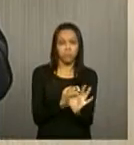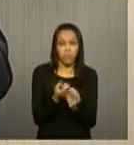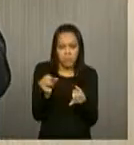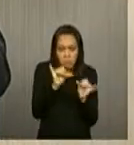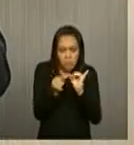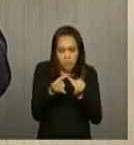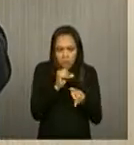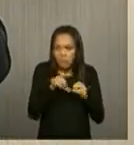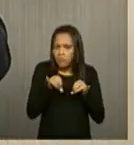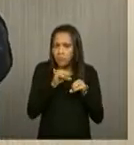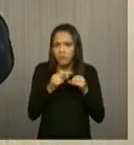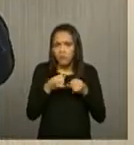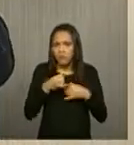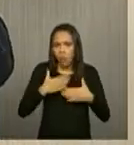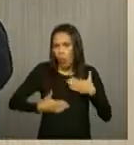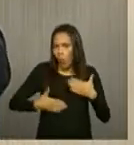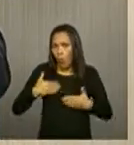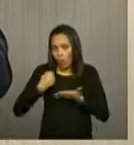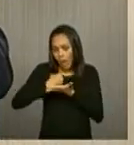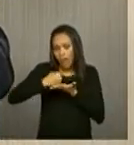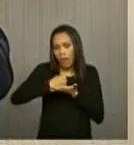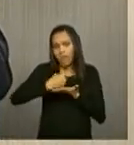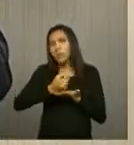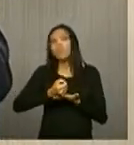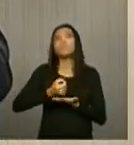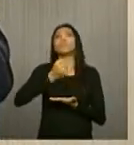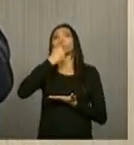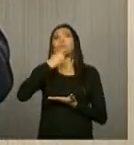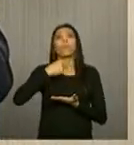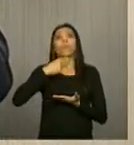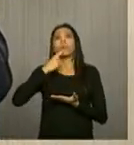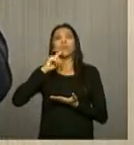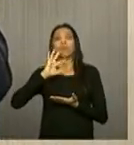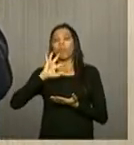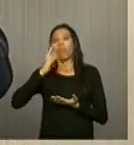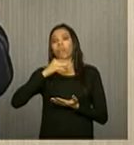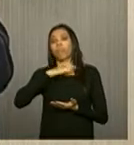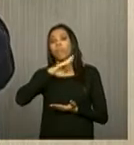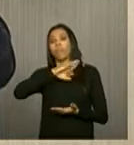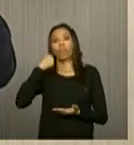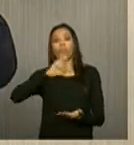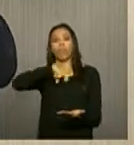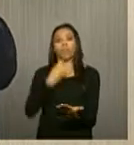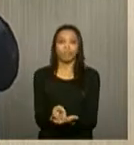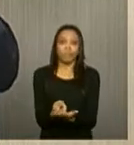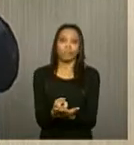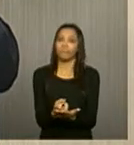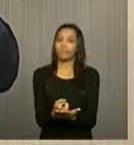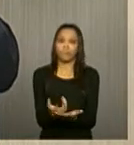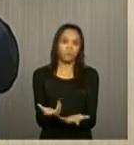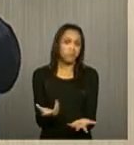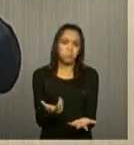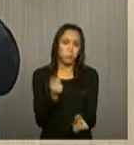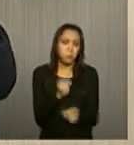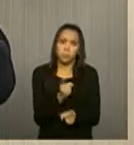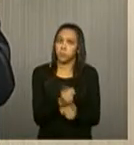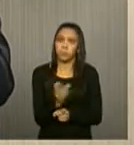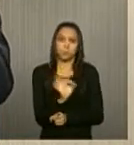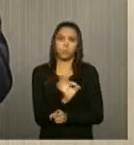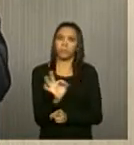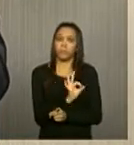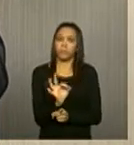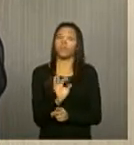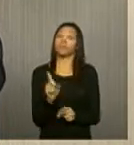tóxica ou medicamentosa que pudesse ter é causado a morte a as as análises toxicológicas